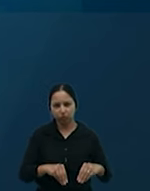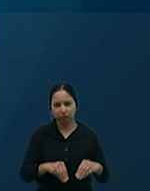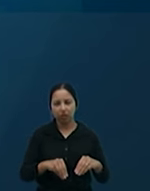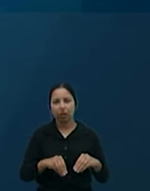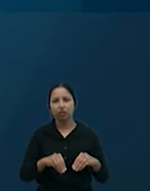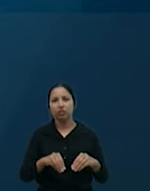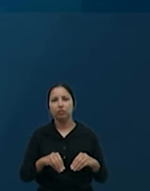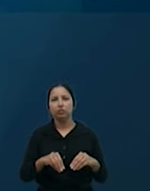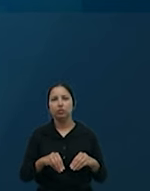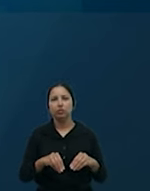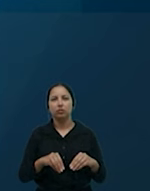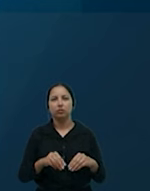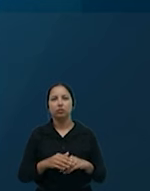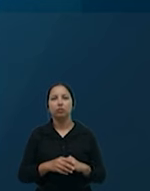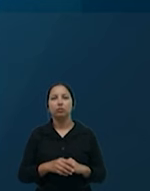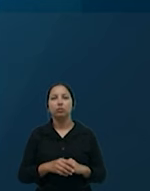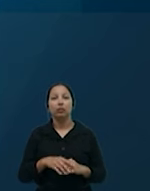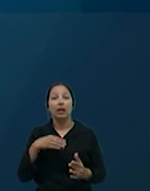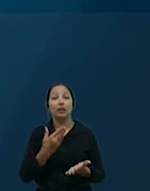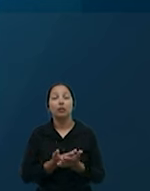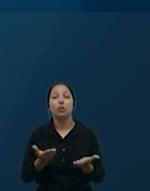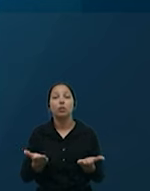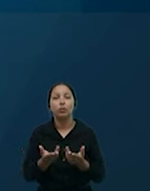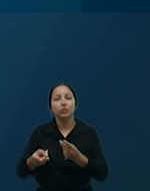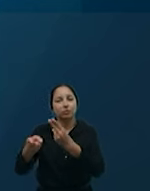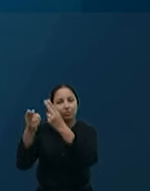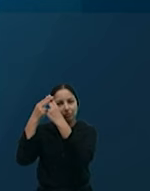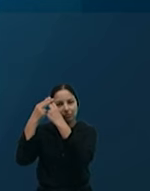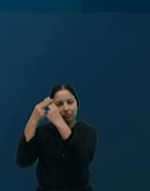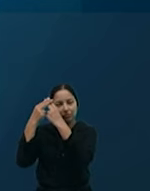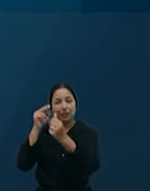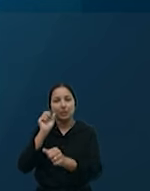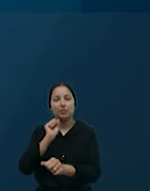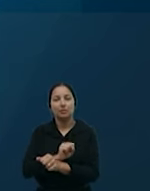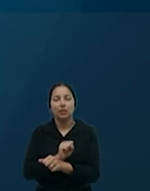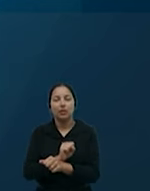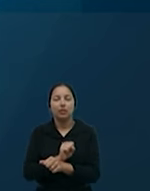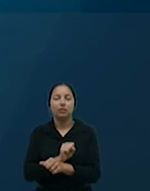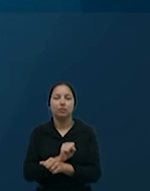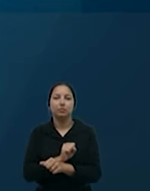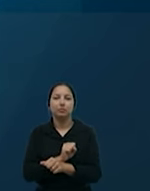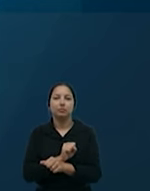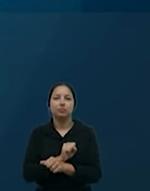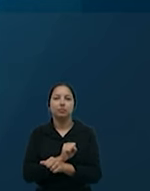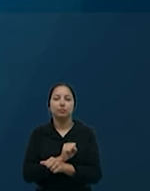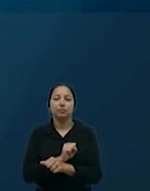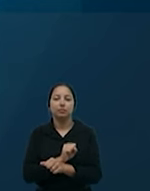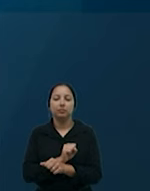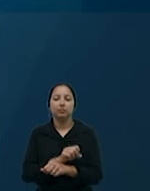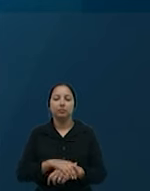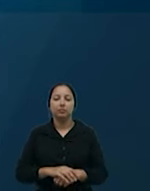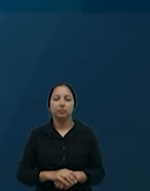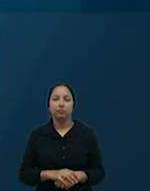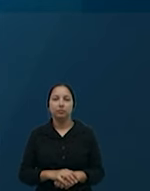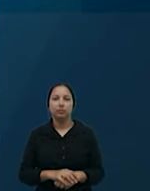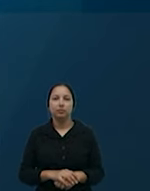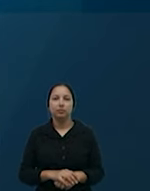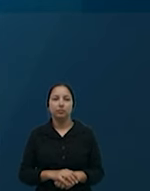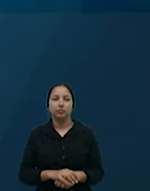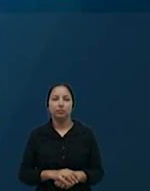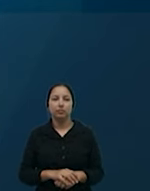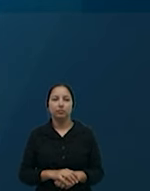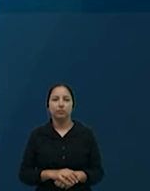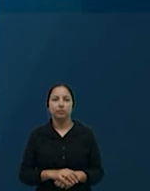encontram-se ainda hoje traumatizados, travados, que estão sabidamente e, por isso,